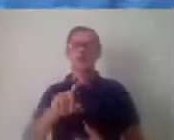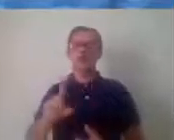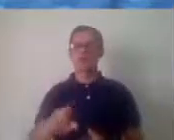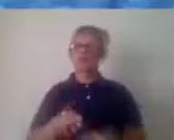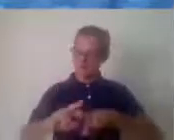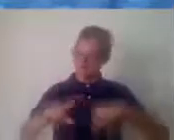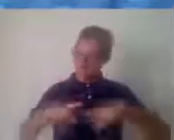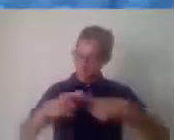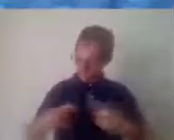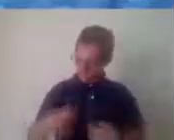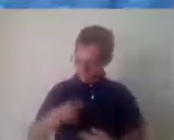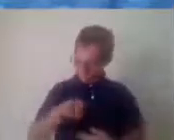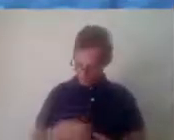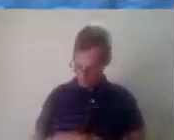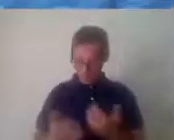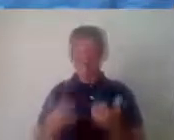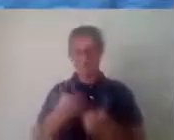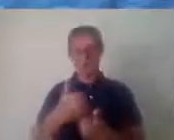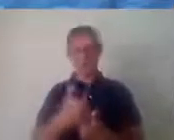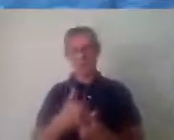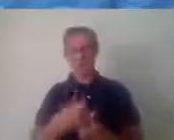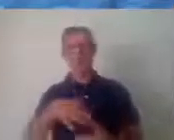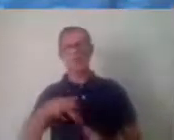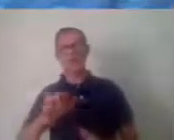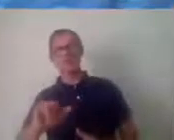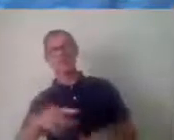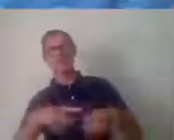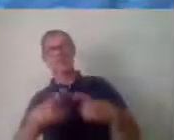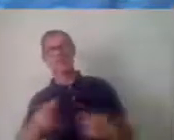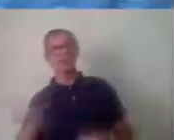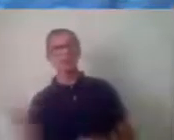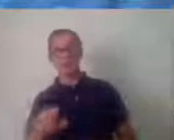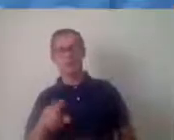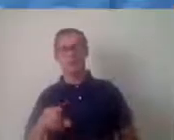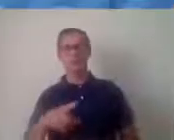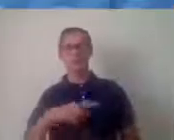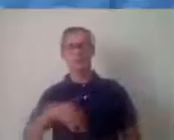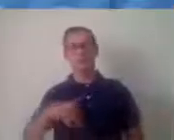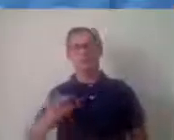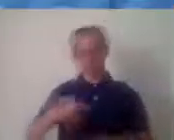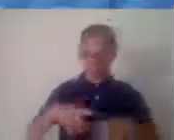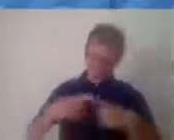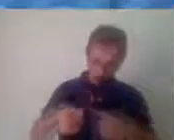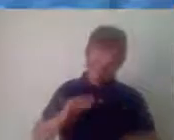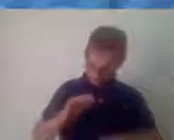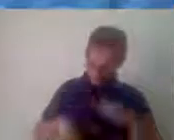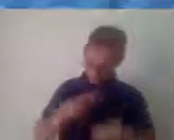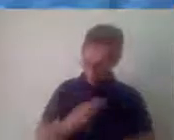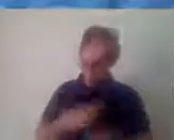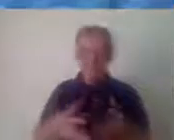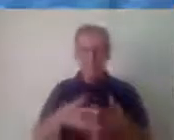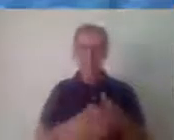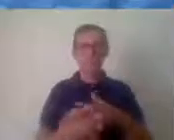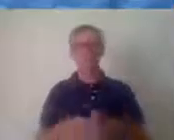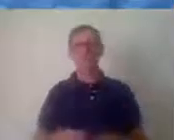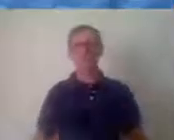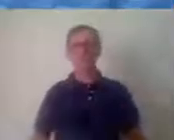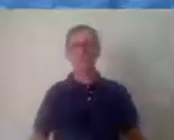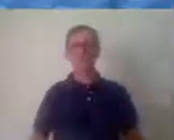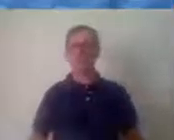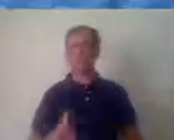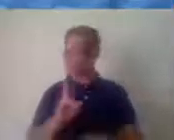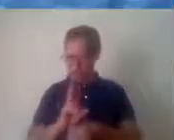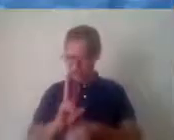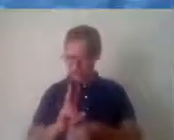tá? Eu vou substituir em y, então aquele valor você vai para y. Porque às vezes a gente se confunde aí, não está prestando muito